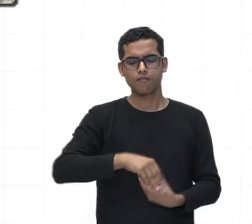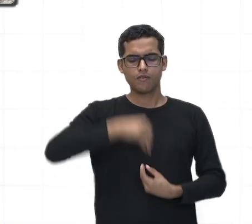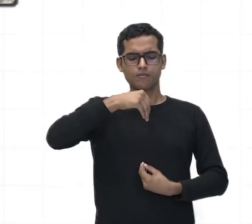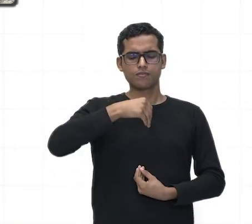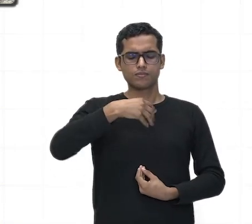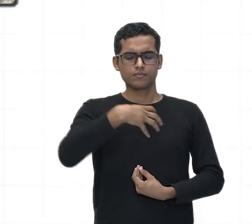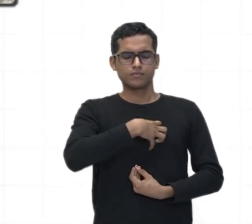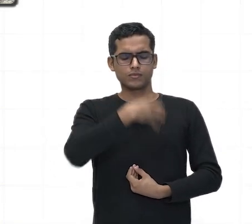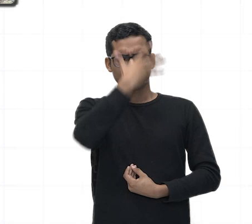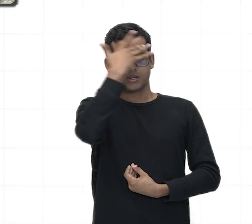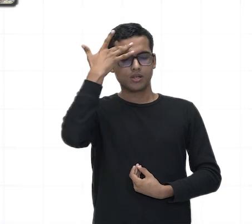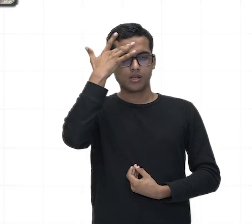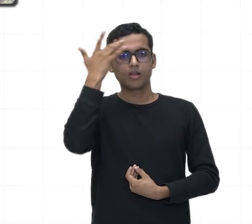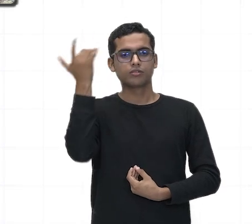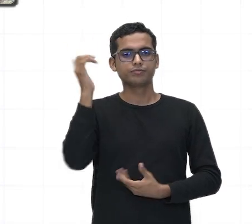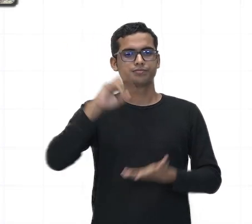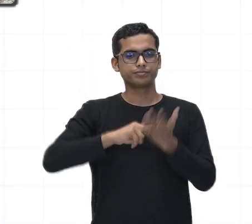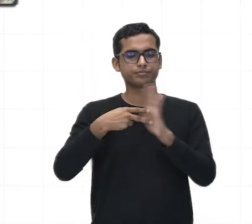né,